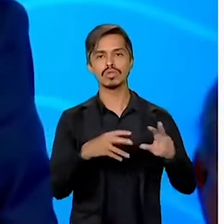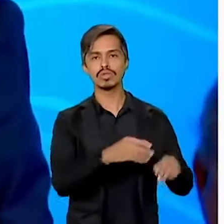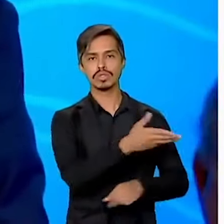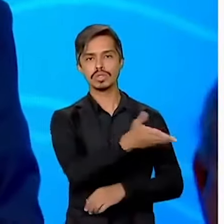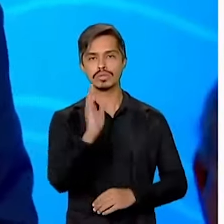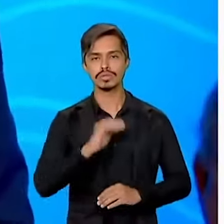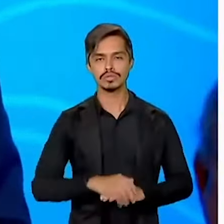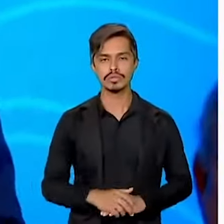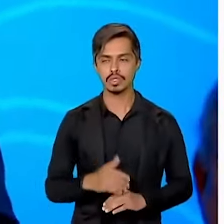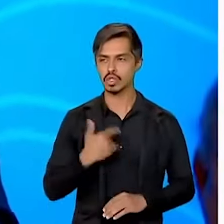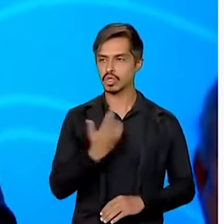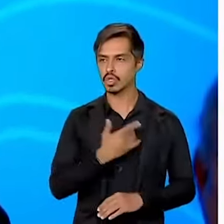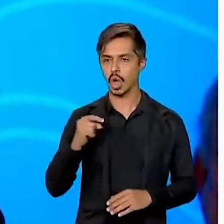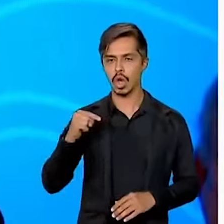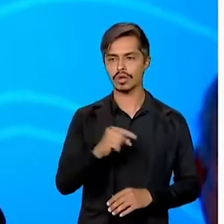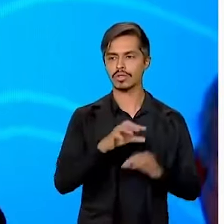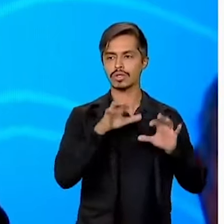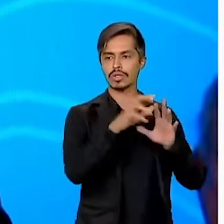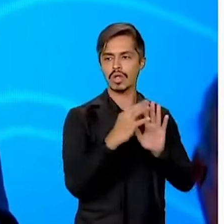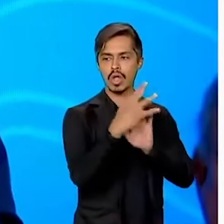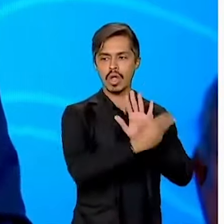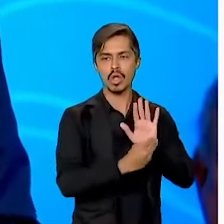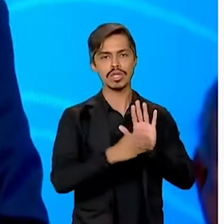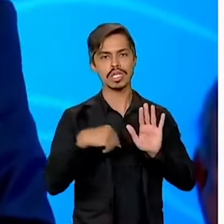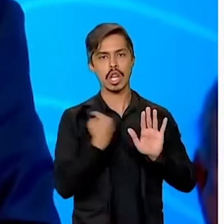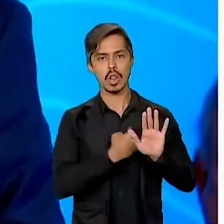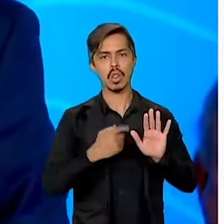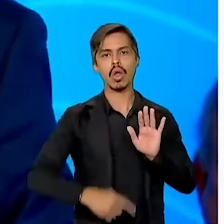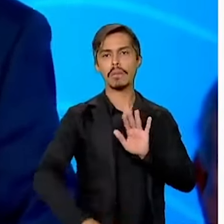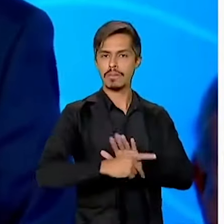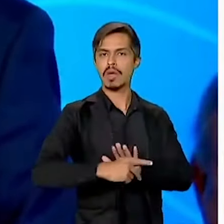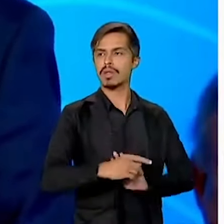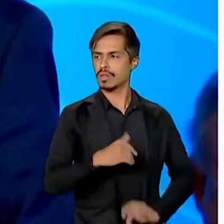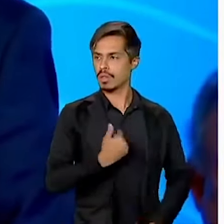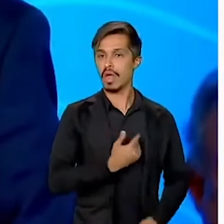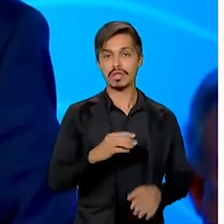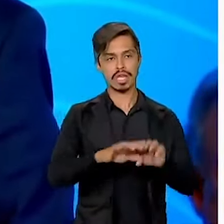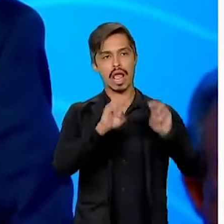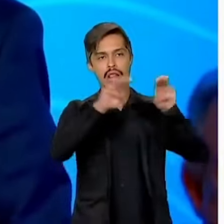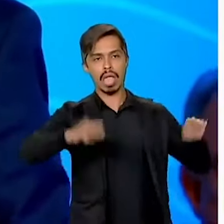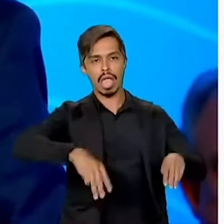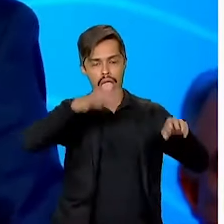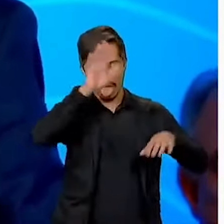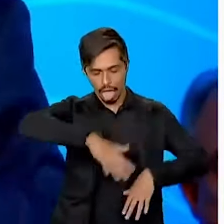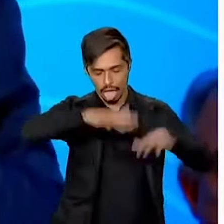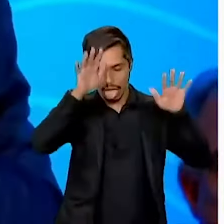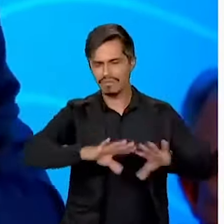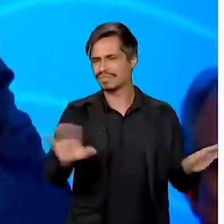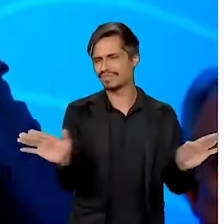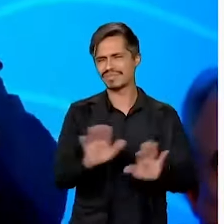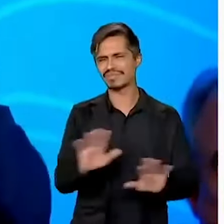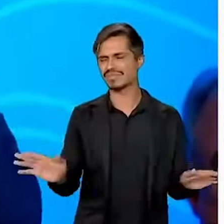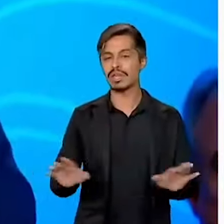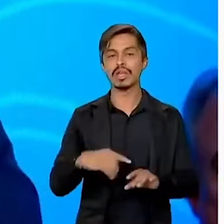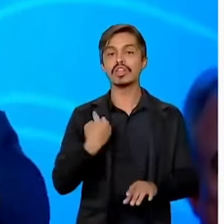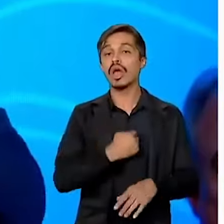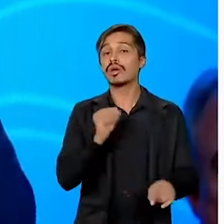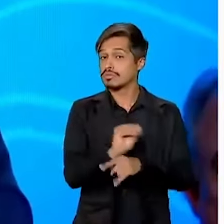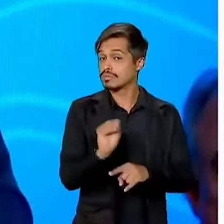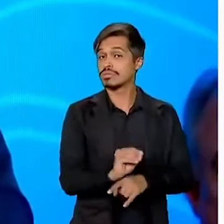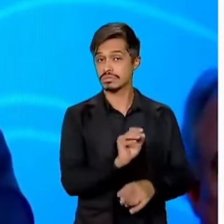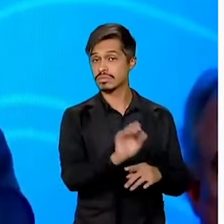queremos transformar a Amazônia num museu, sabe, num santuário, não. O que nós queremos é